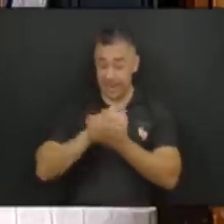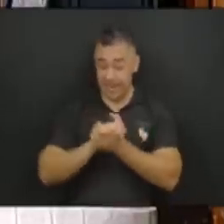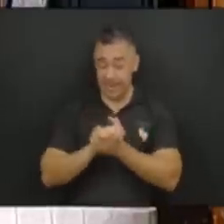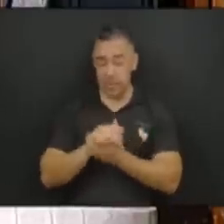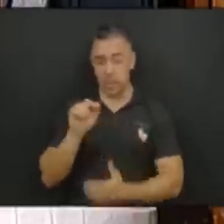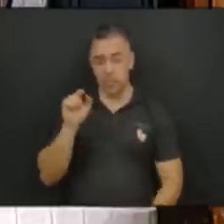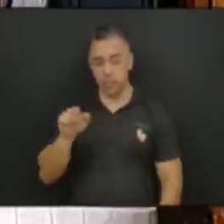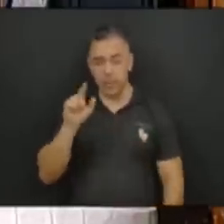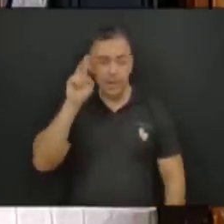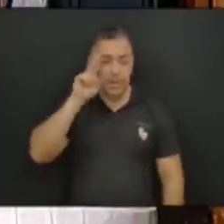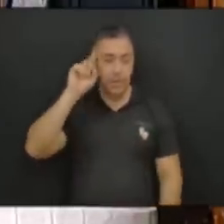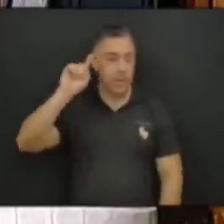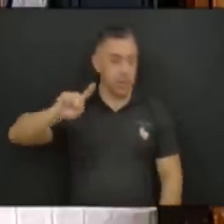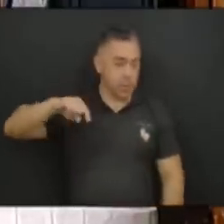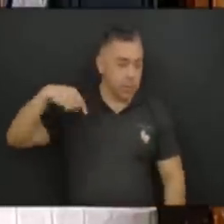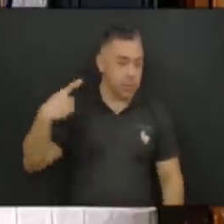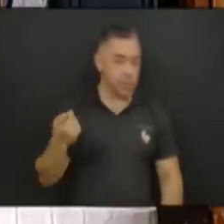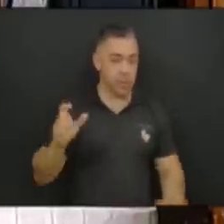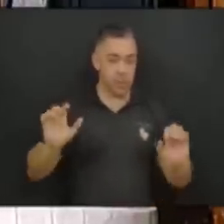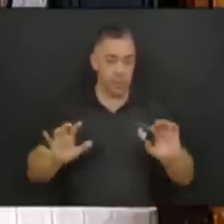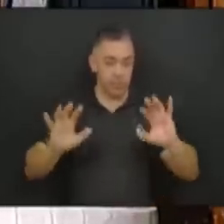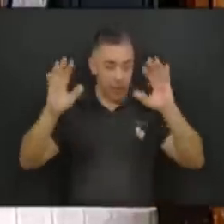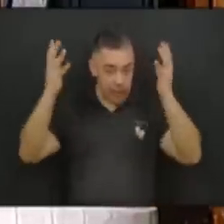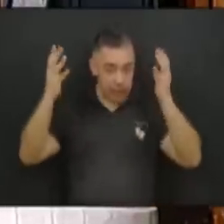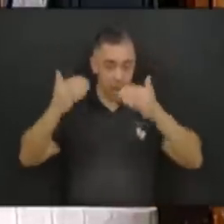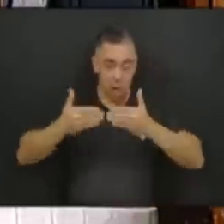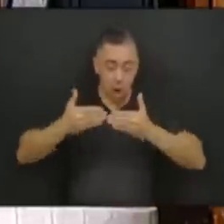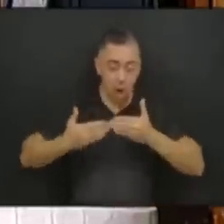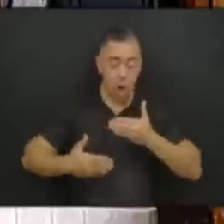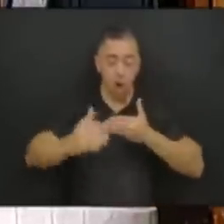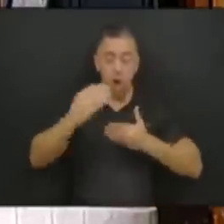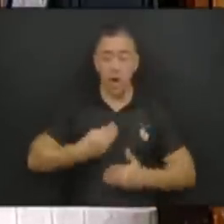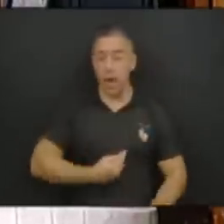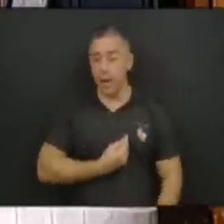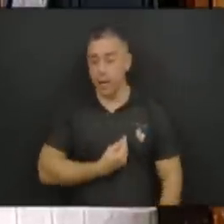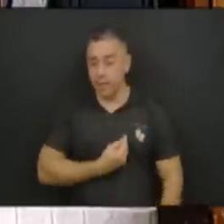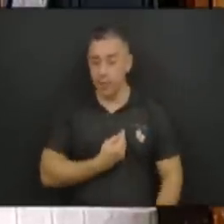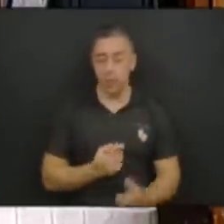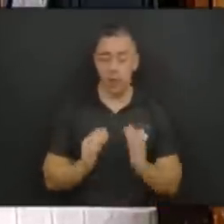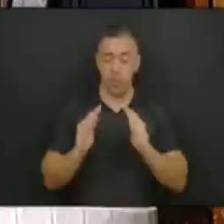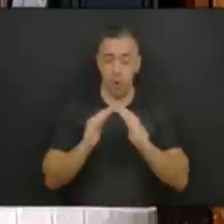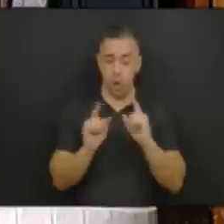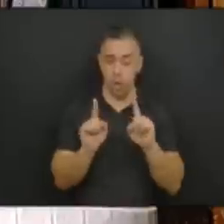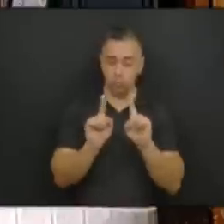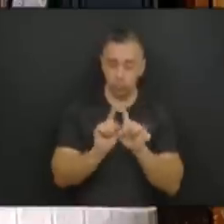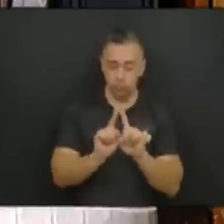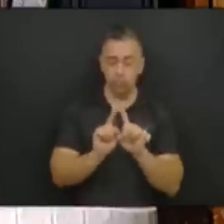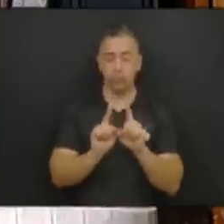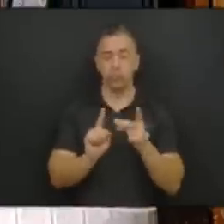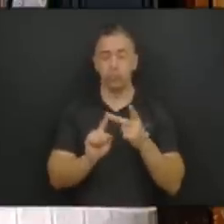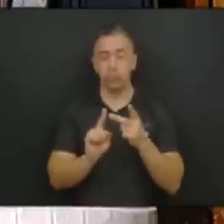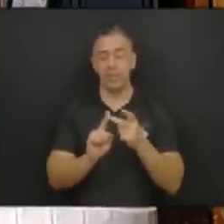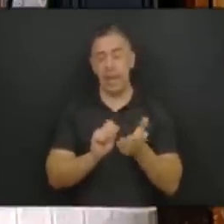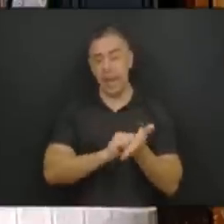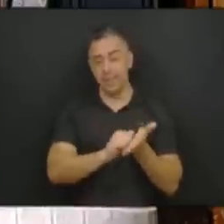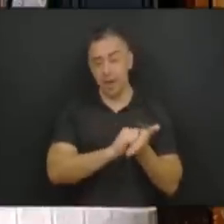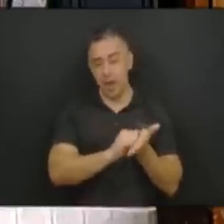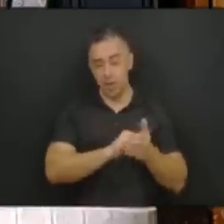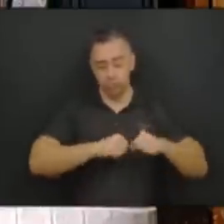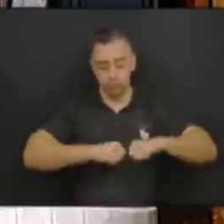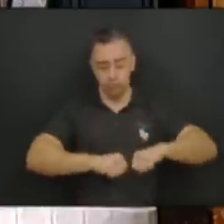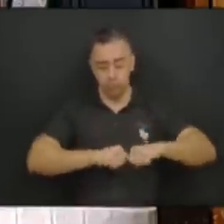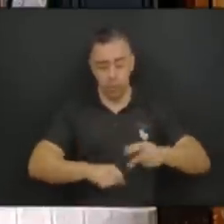existe o depois da festa depois da festa tem que morar junto depois da festa tem que lavar roupa